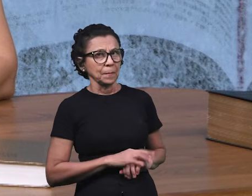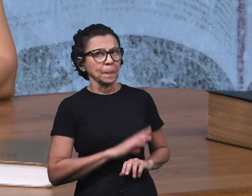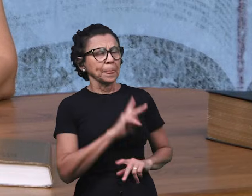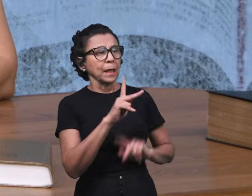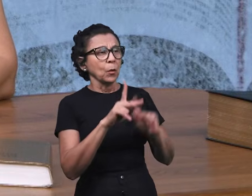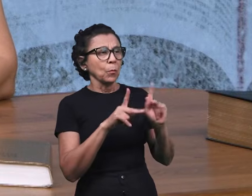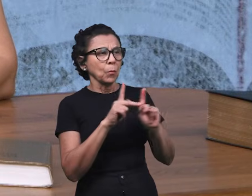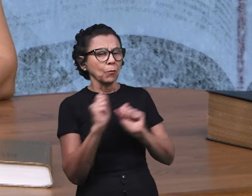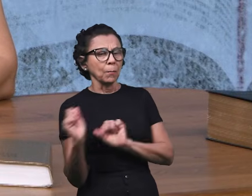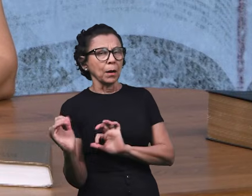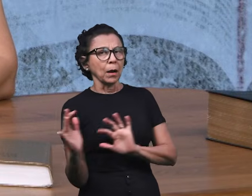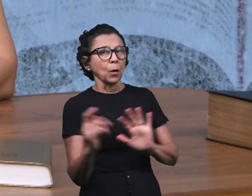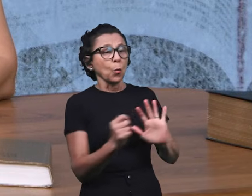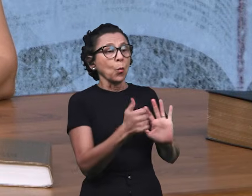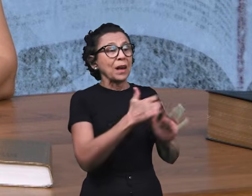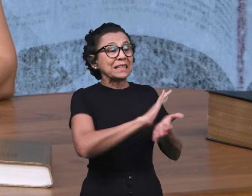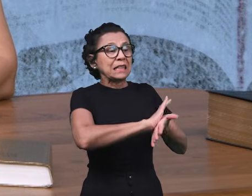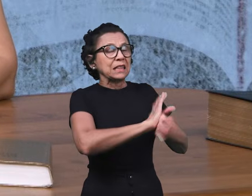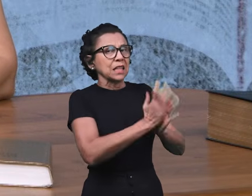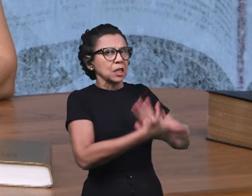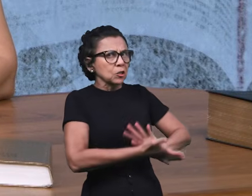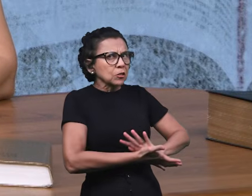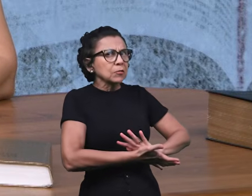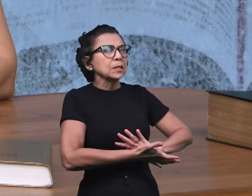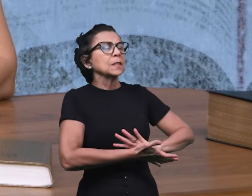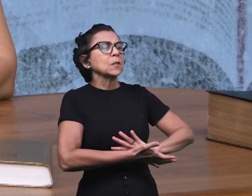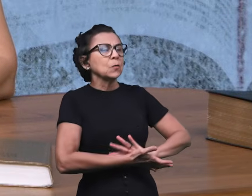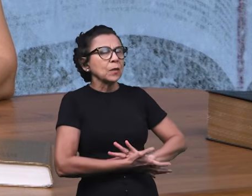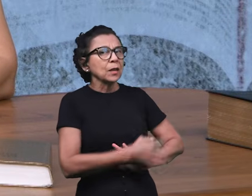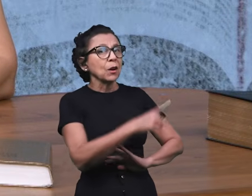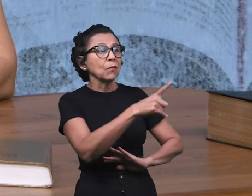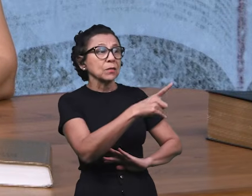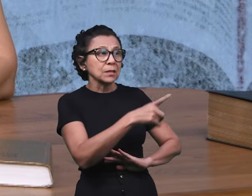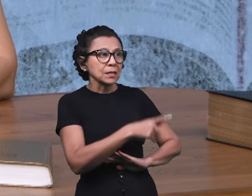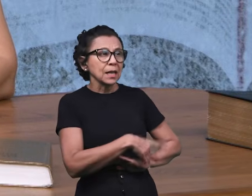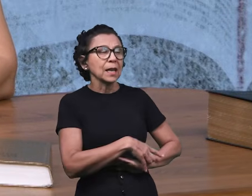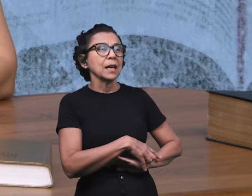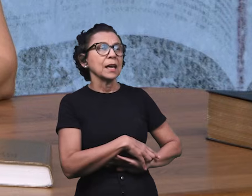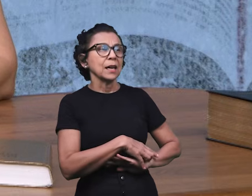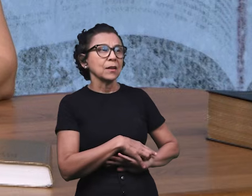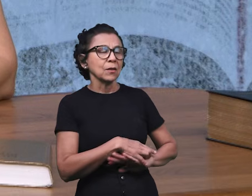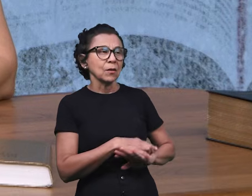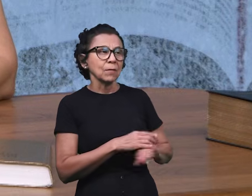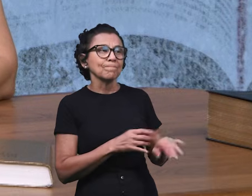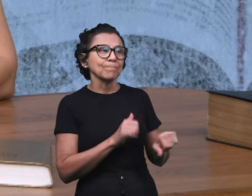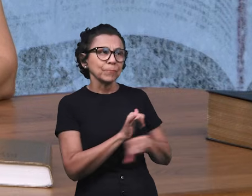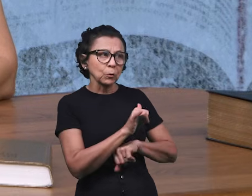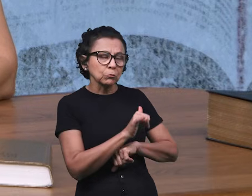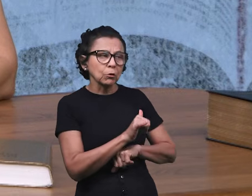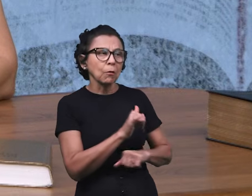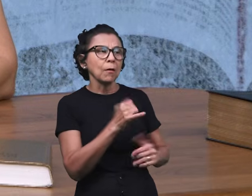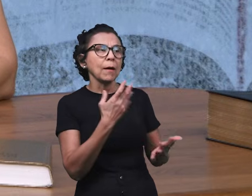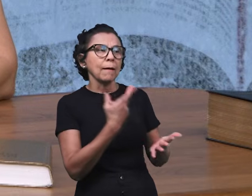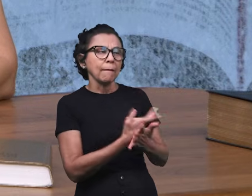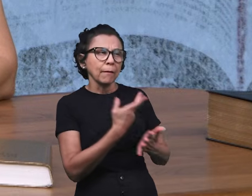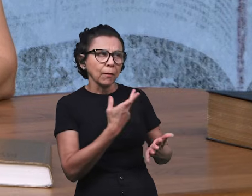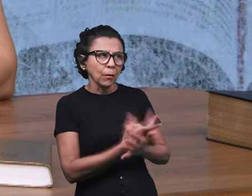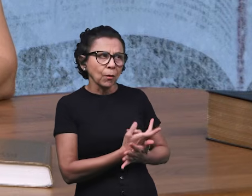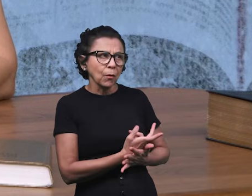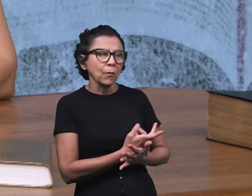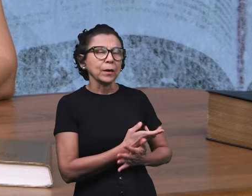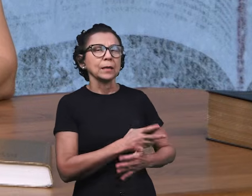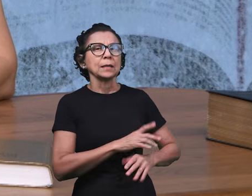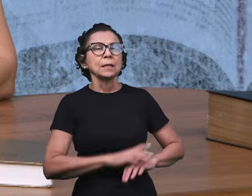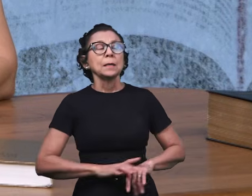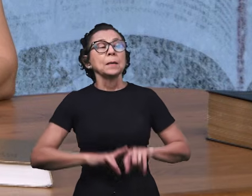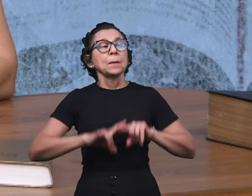teu senhor. Não é bom isto que fizeste. Vive o Senhor, que sois dignos de